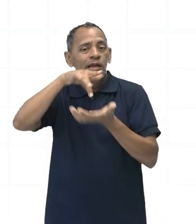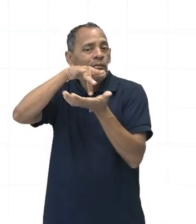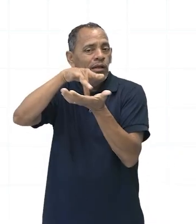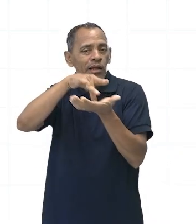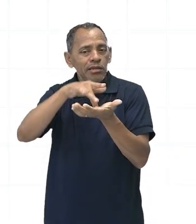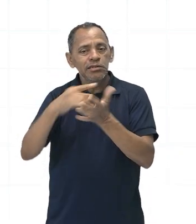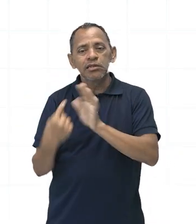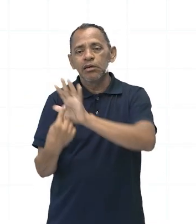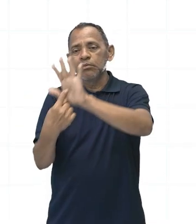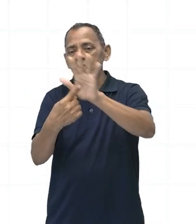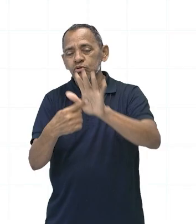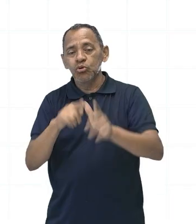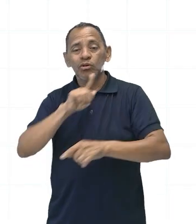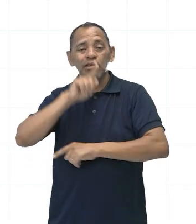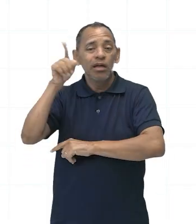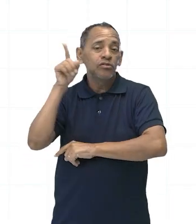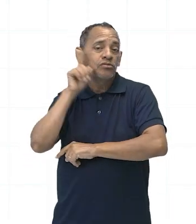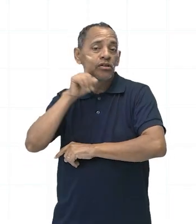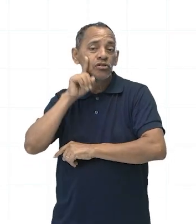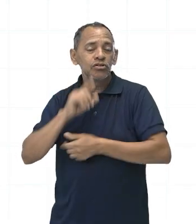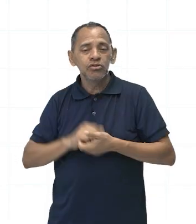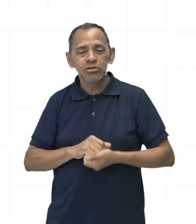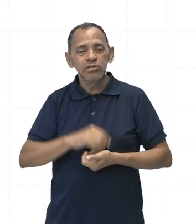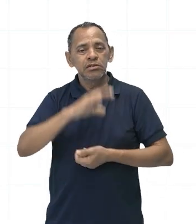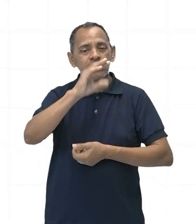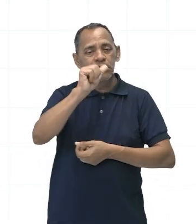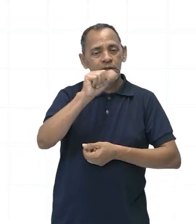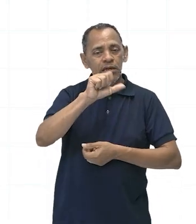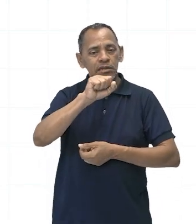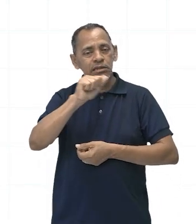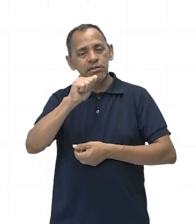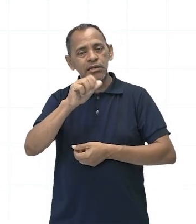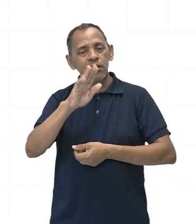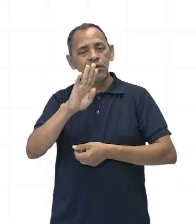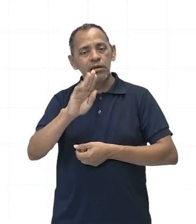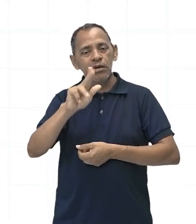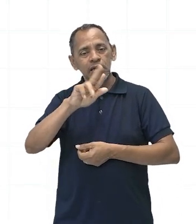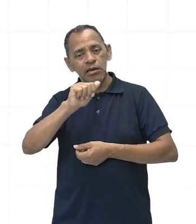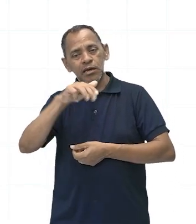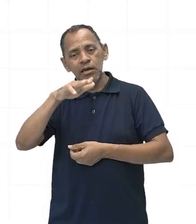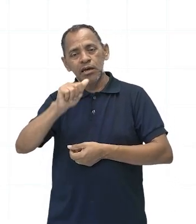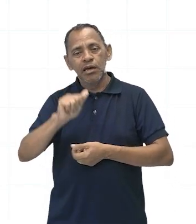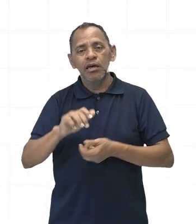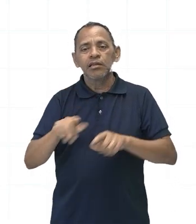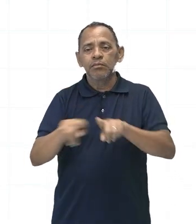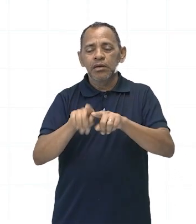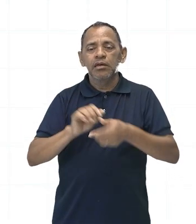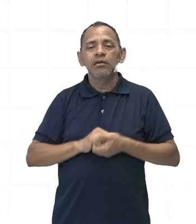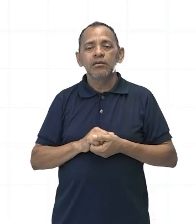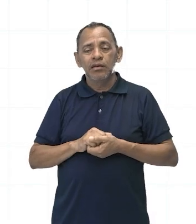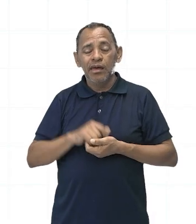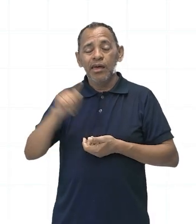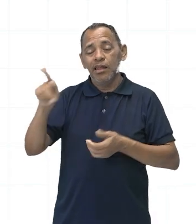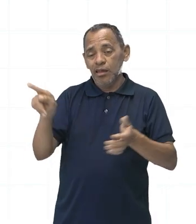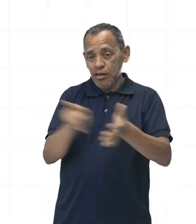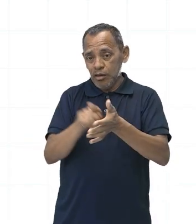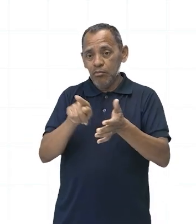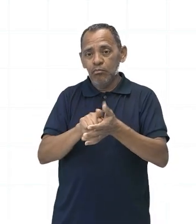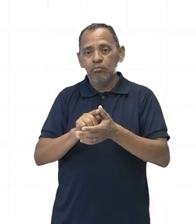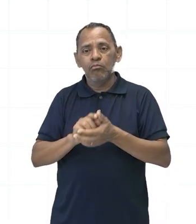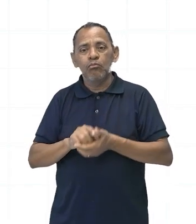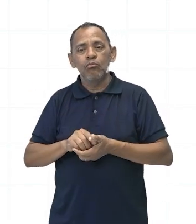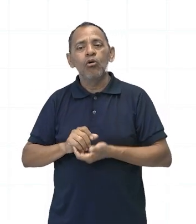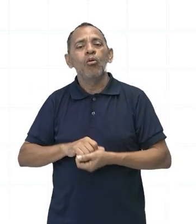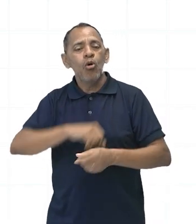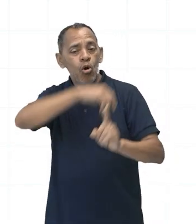na Casa Branca, viajar para o estrangeiro como embaixadora cultural e receber o maior prêmio civil dos